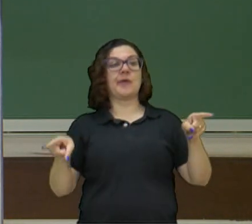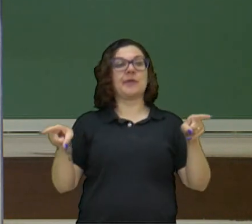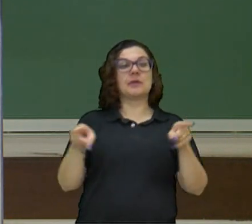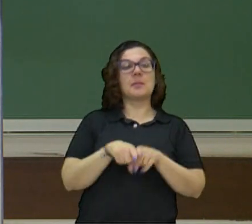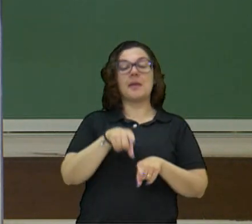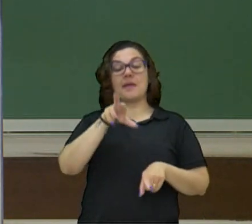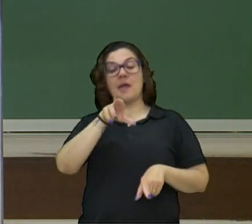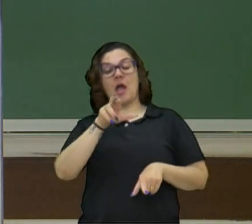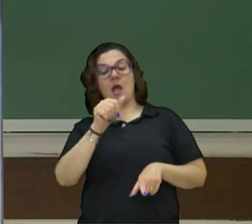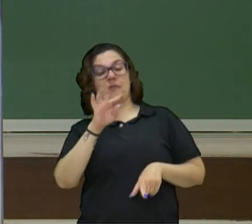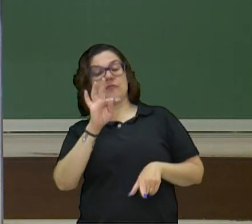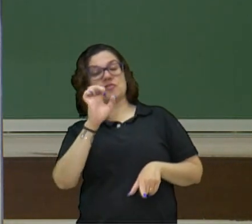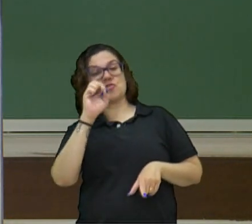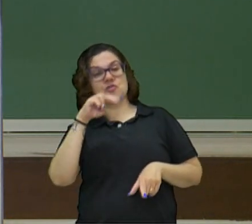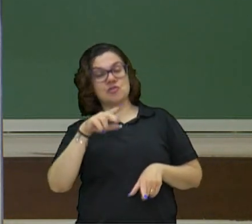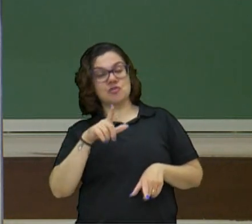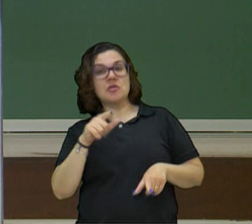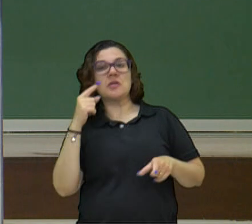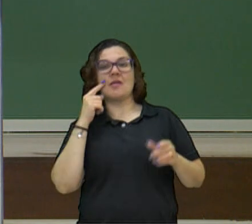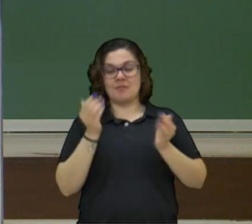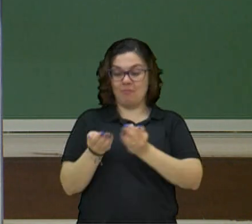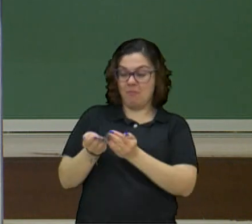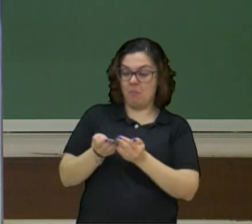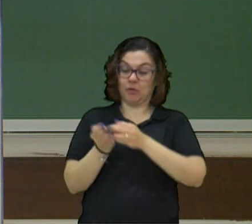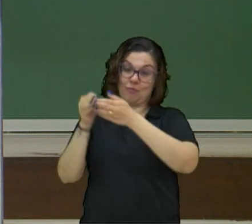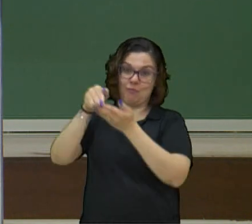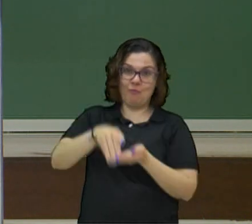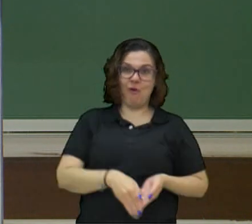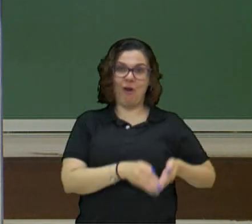aquela descida do rio um bot né nas corredeiras